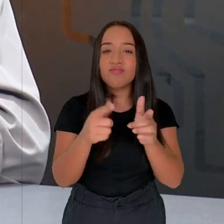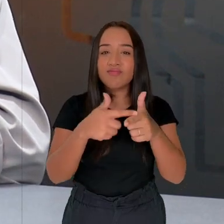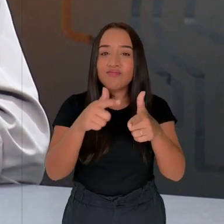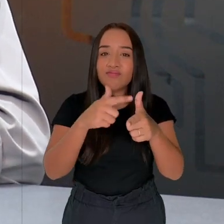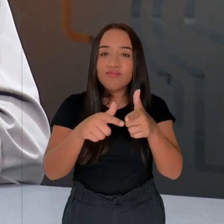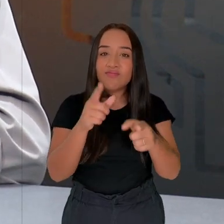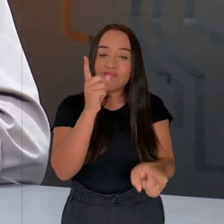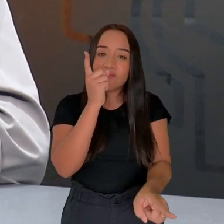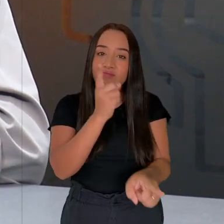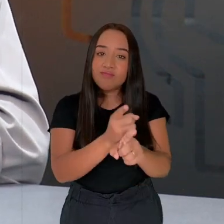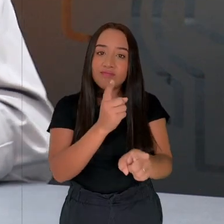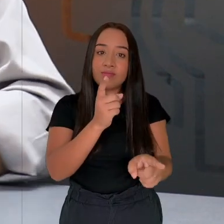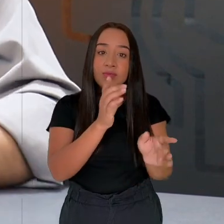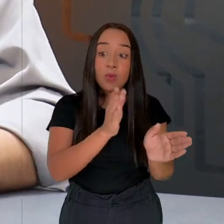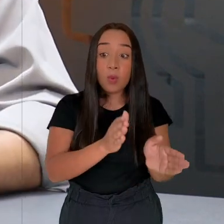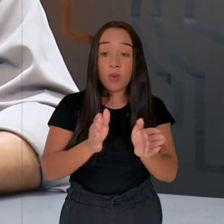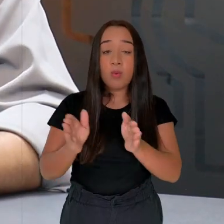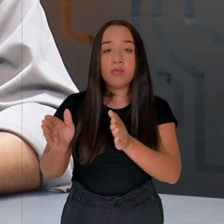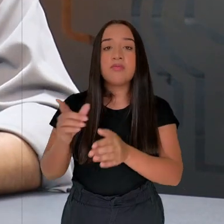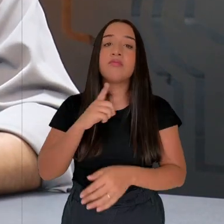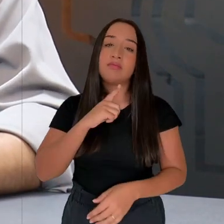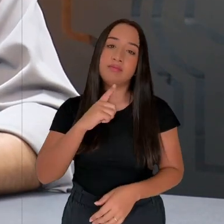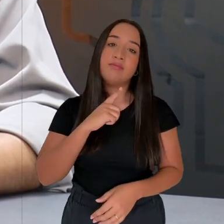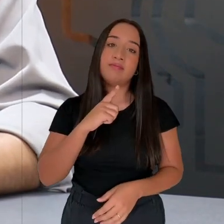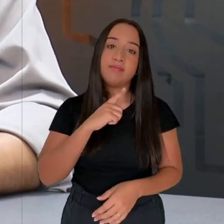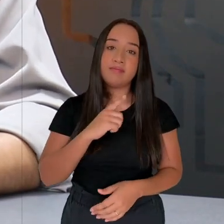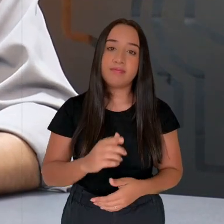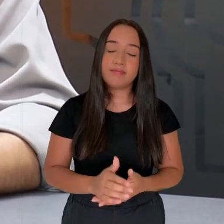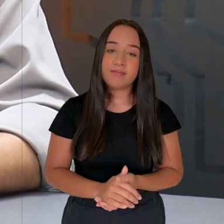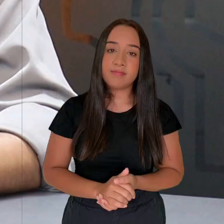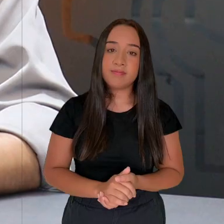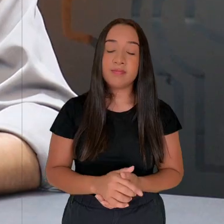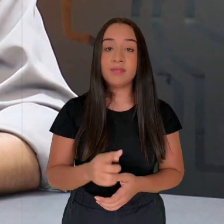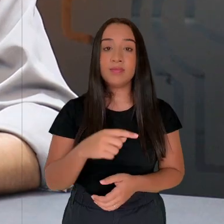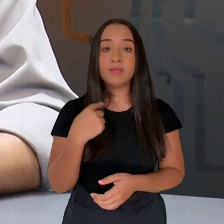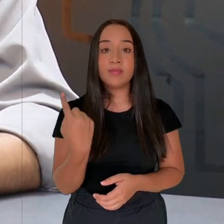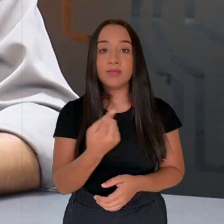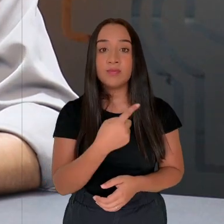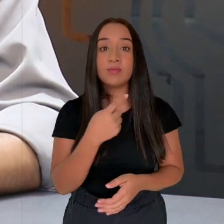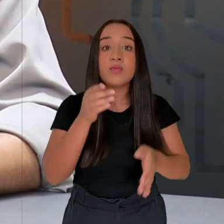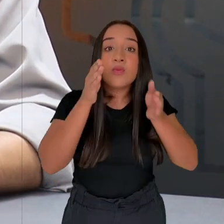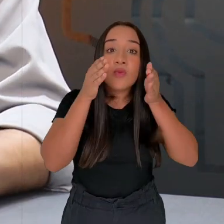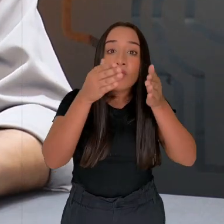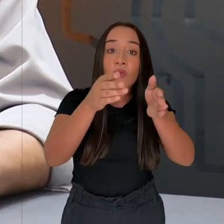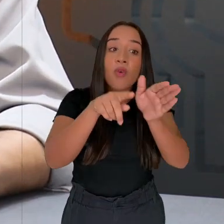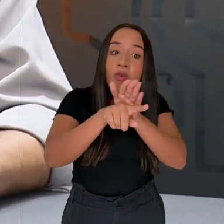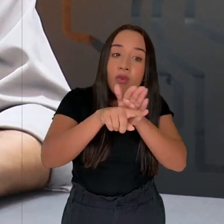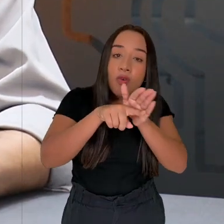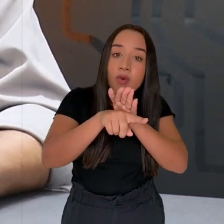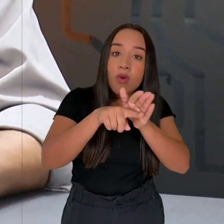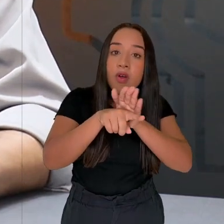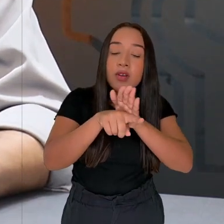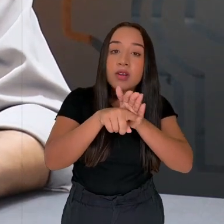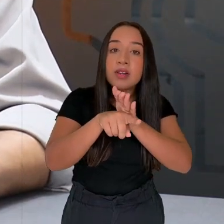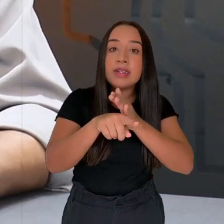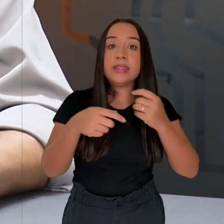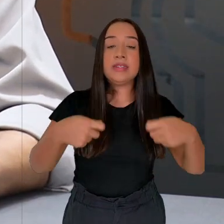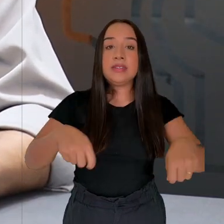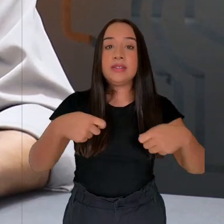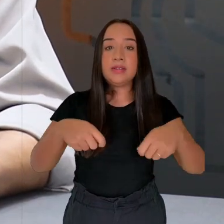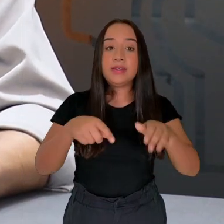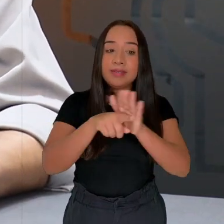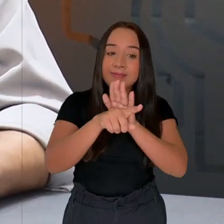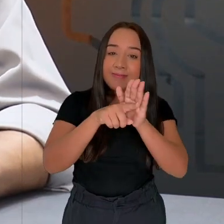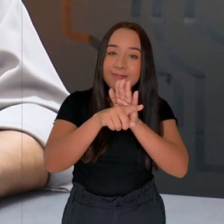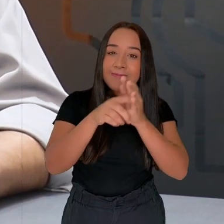Quando a gente realiza uma intervenção técnica a nível componente, a gente está estressando a placa